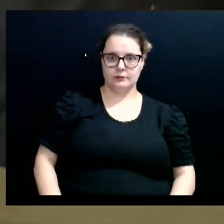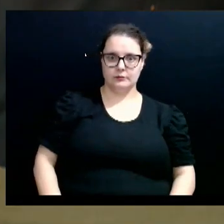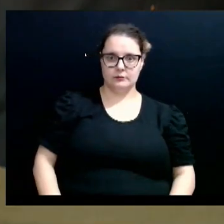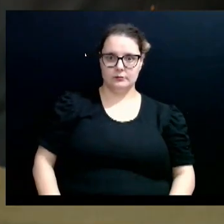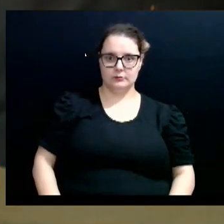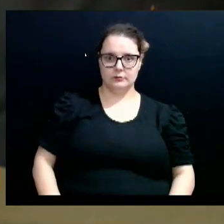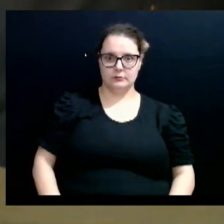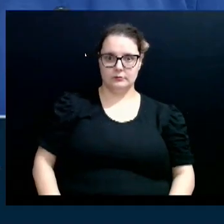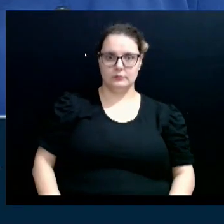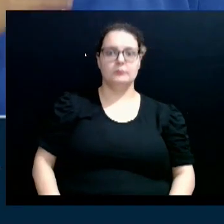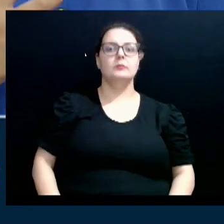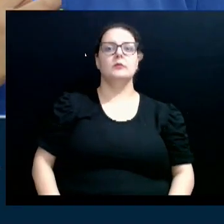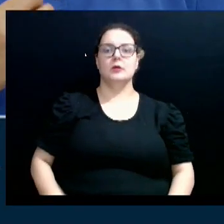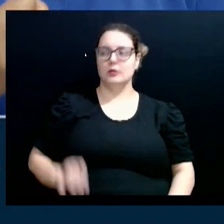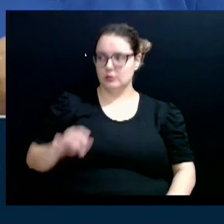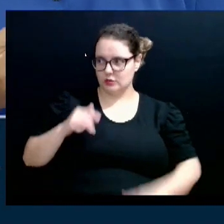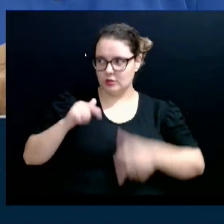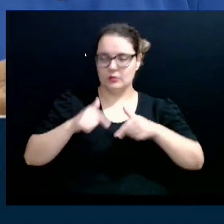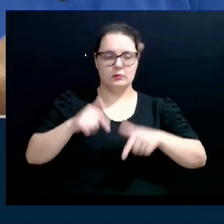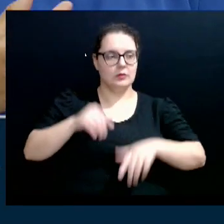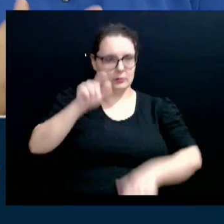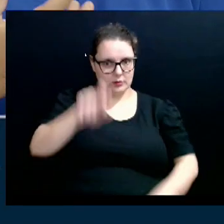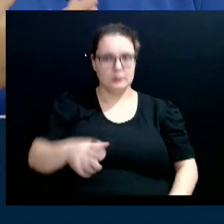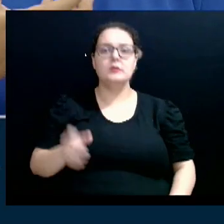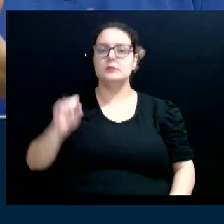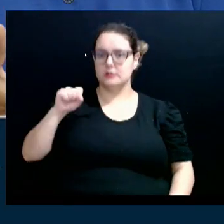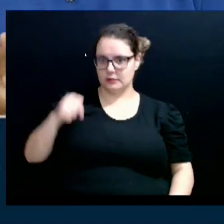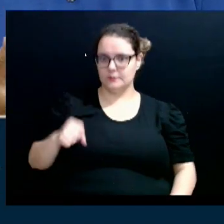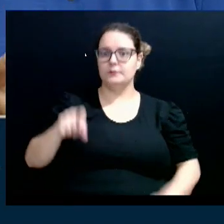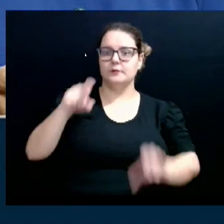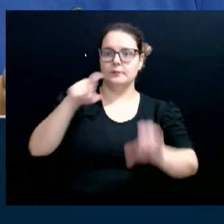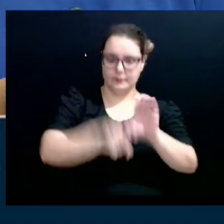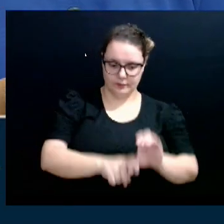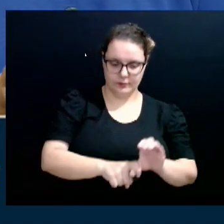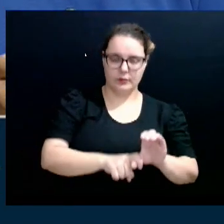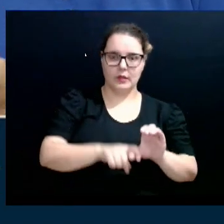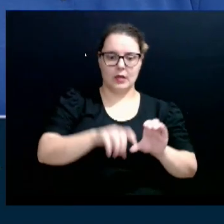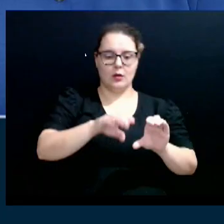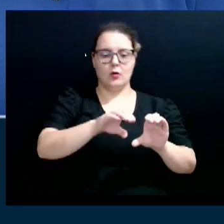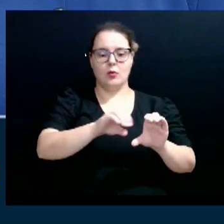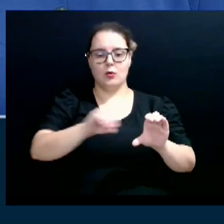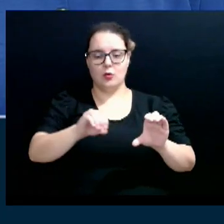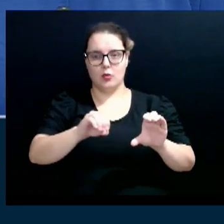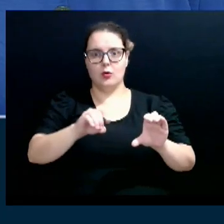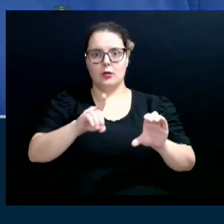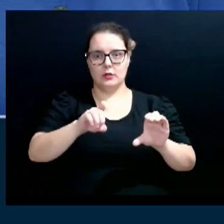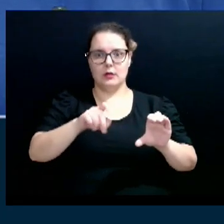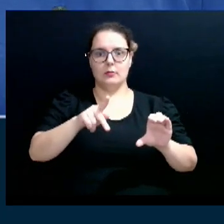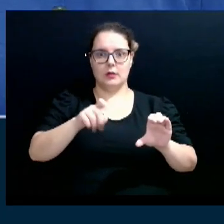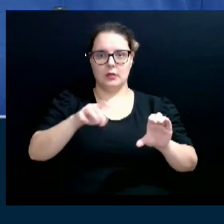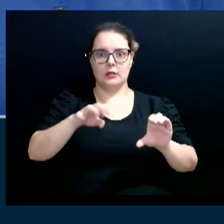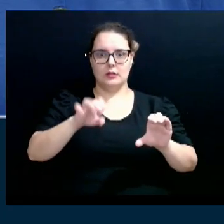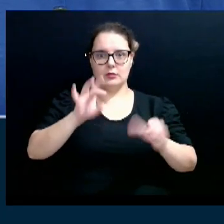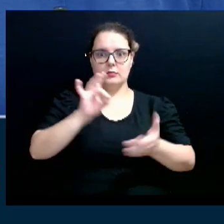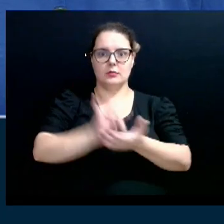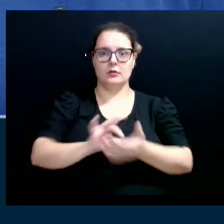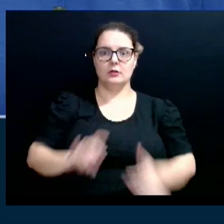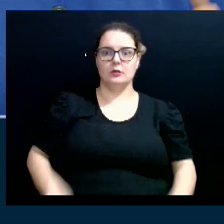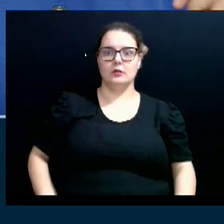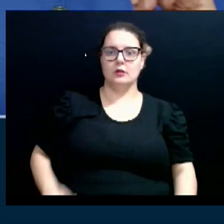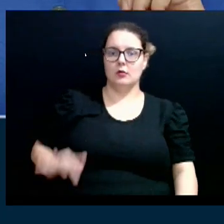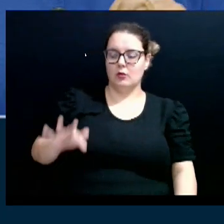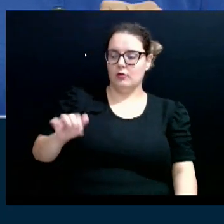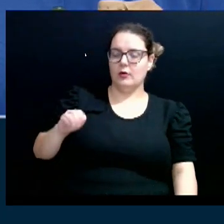em do função do outro. outro, né, então fica dependente, codependente, na E verdade, né. Agora, Fabiana,